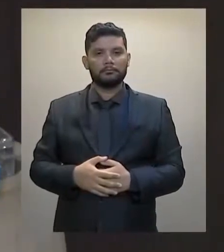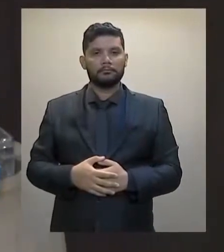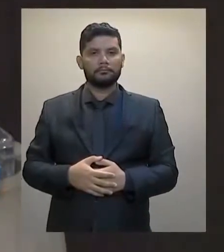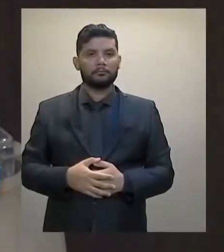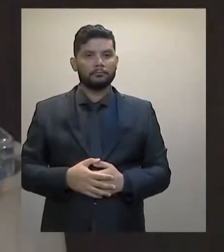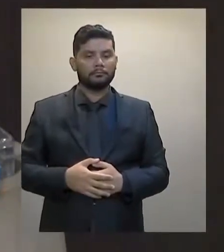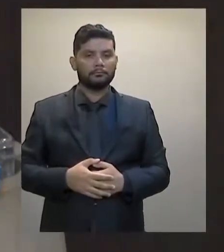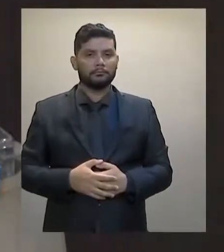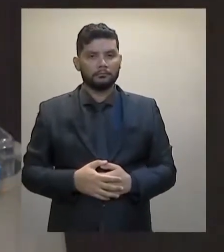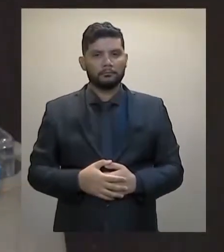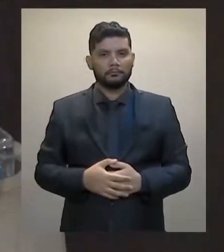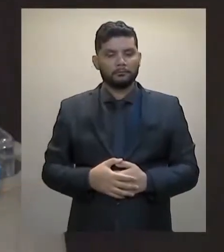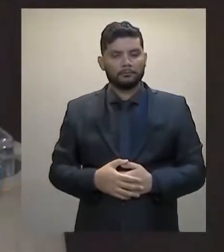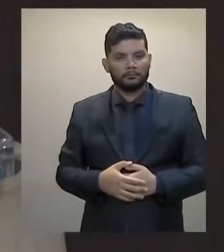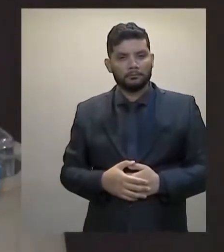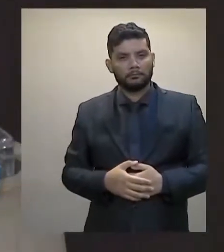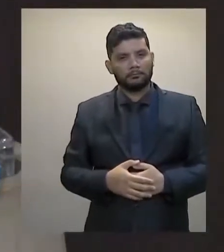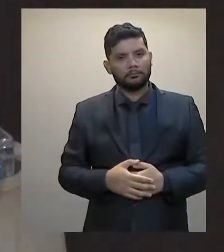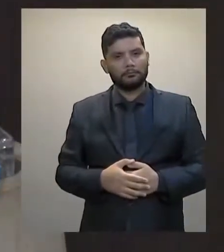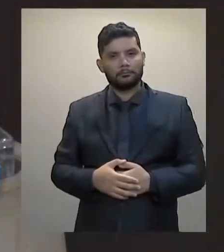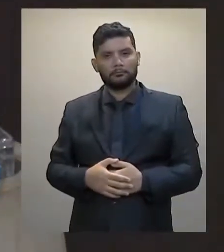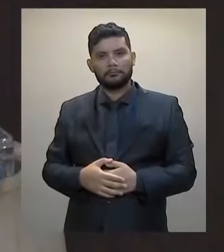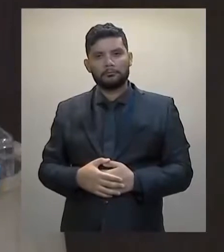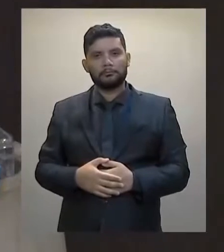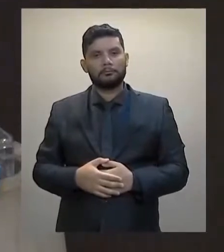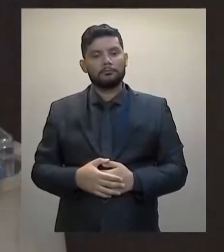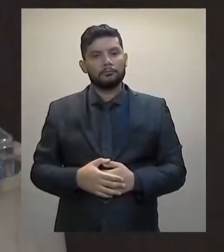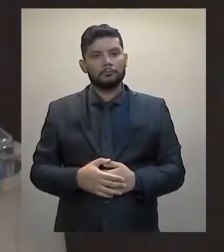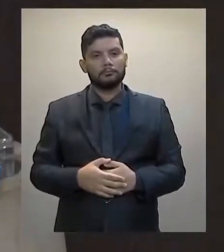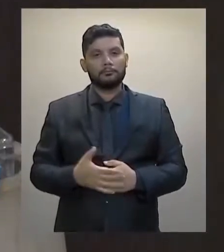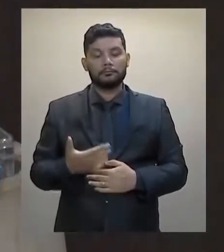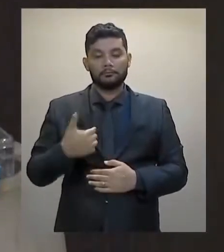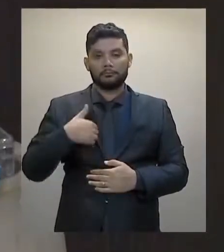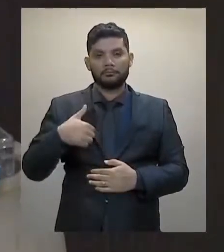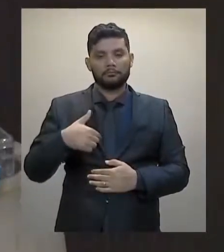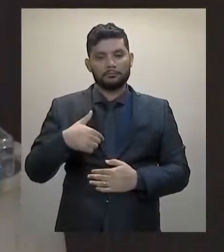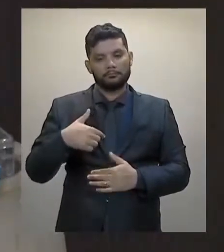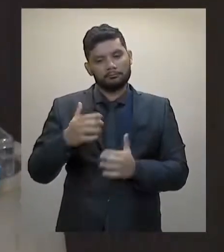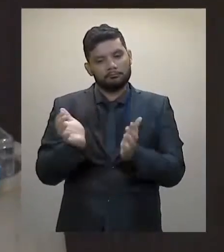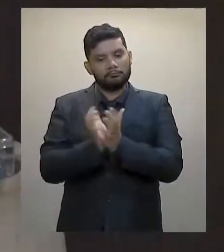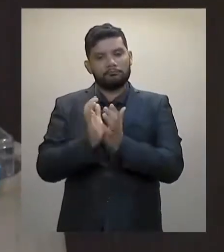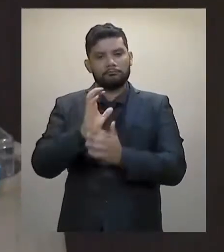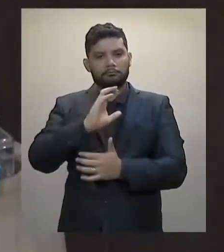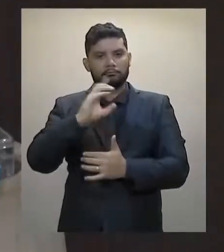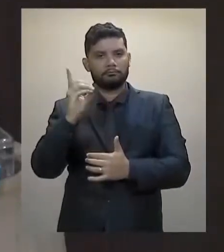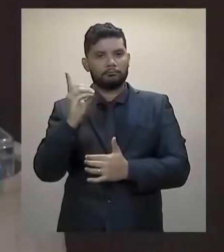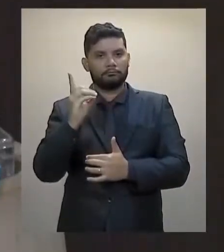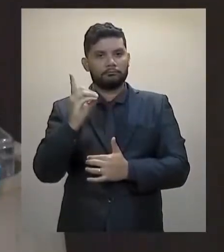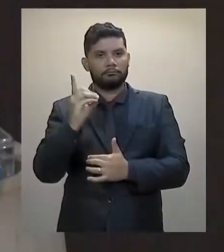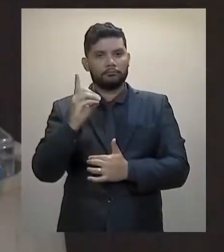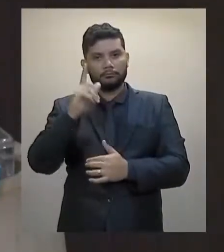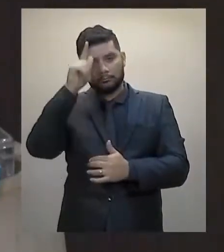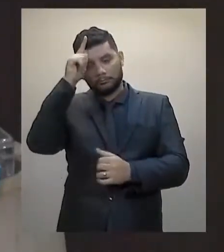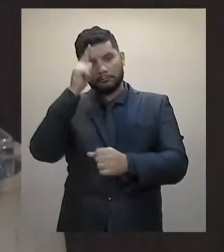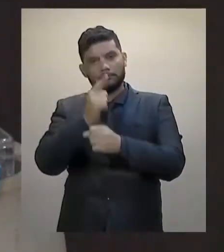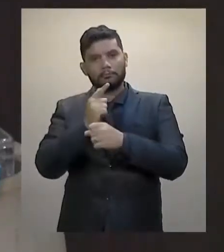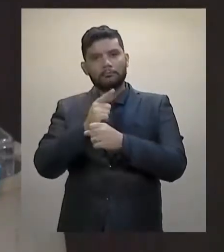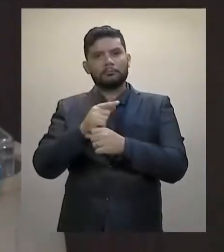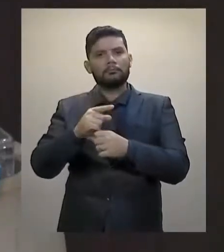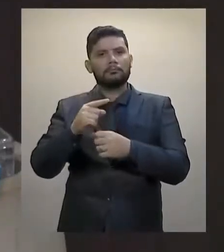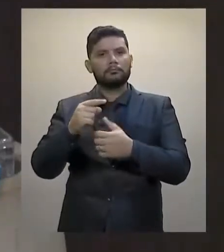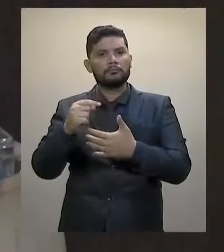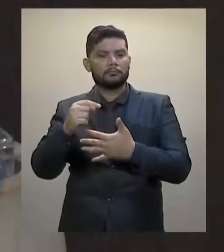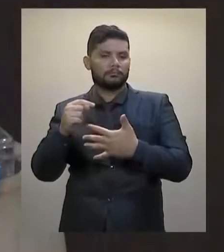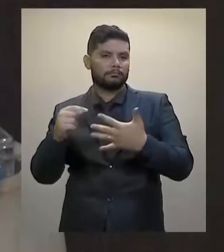Cabia à minha coordenadoria, a coordenação onde eu estava lotado, a gestão dos serviços de alta complexidade, sobretudo